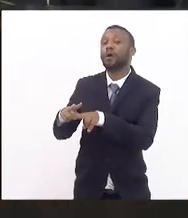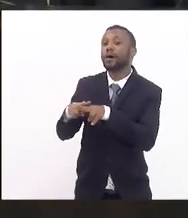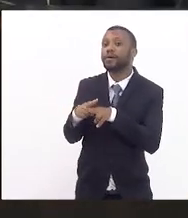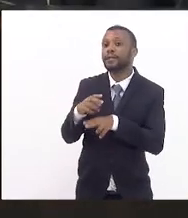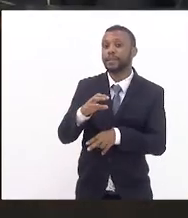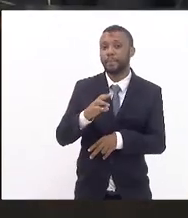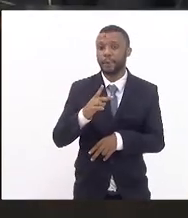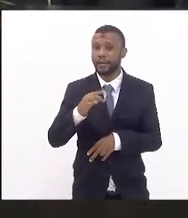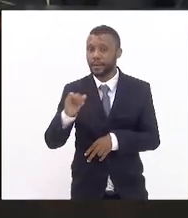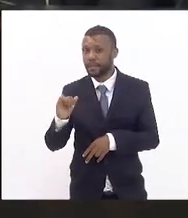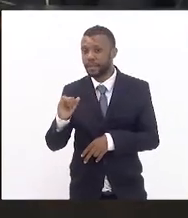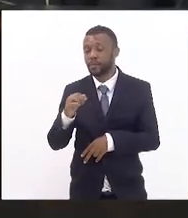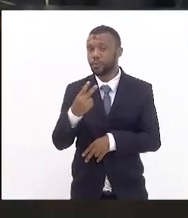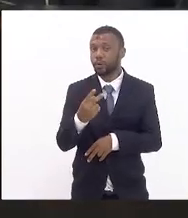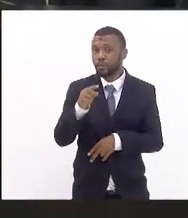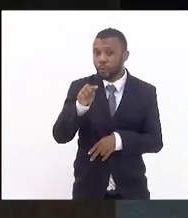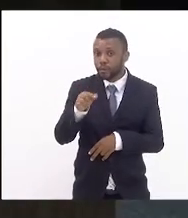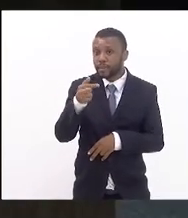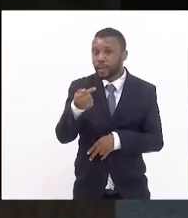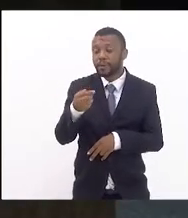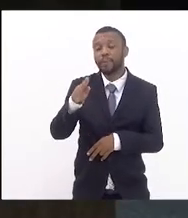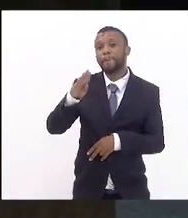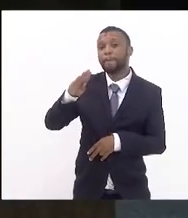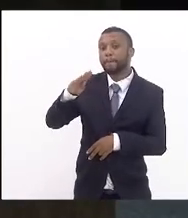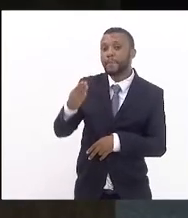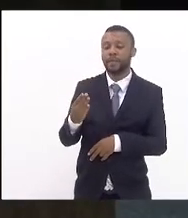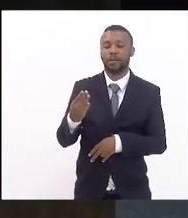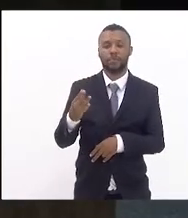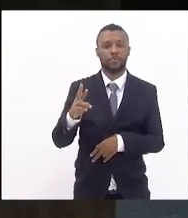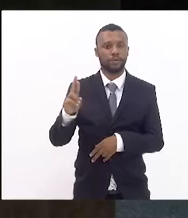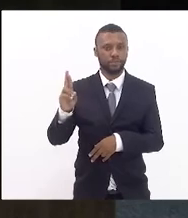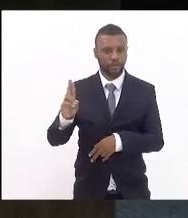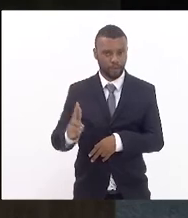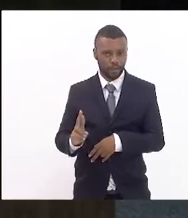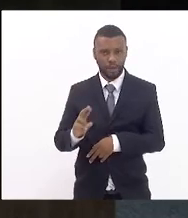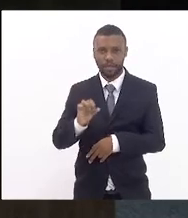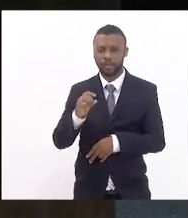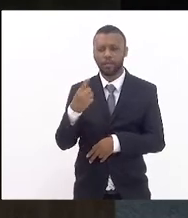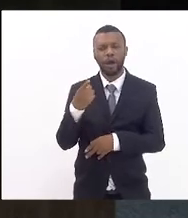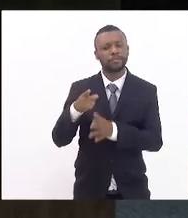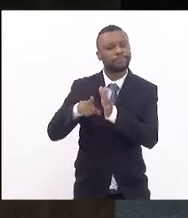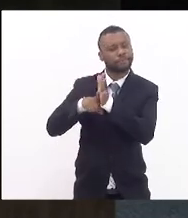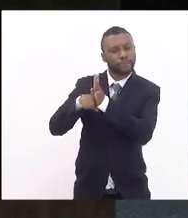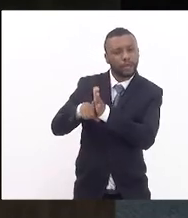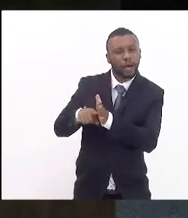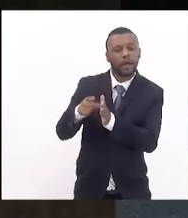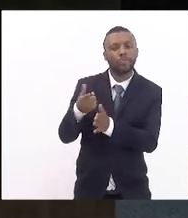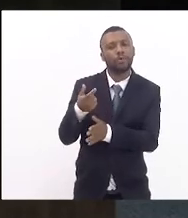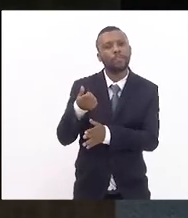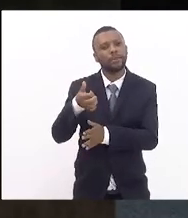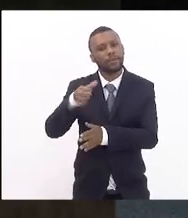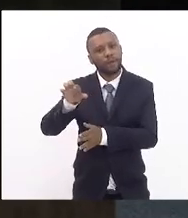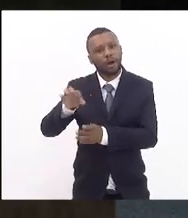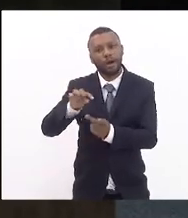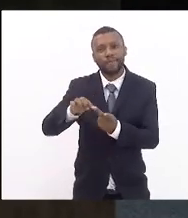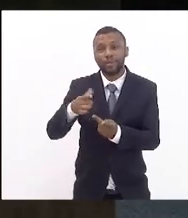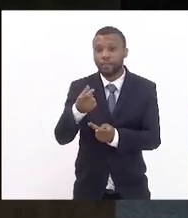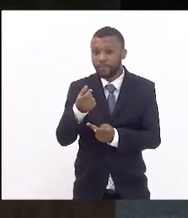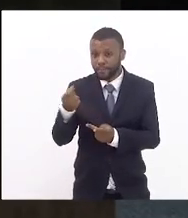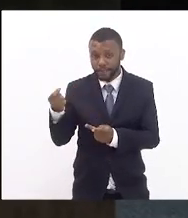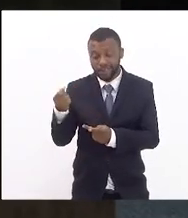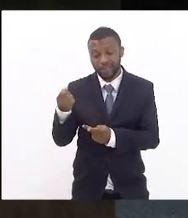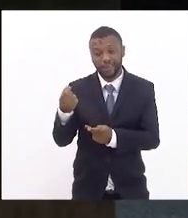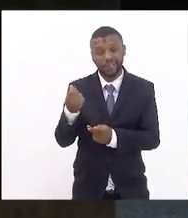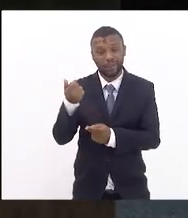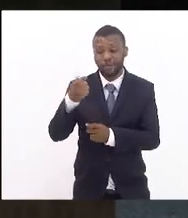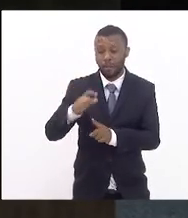2,7 bilhões. Porque se a gente pegar 19, 20, esse valor vai para 4 bilhões